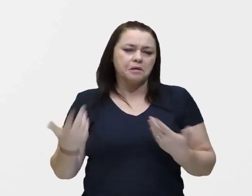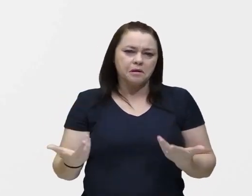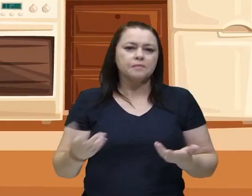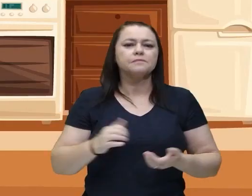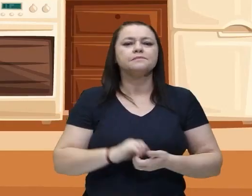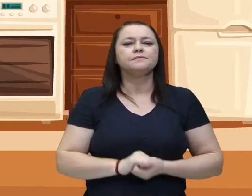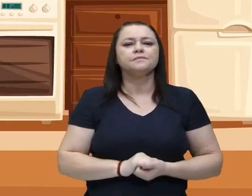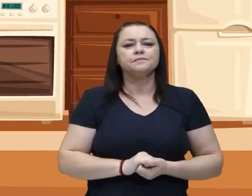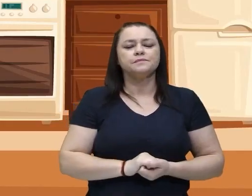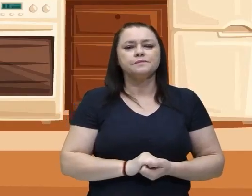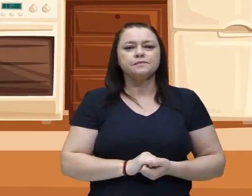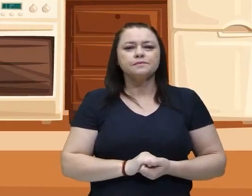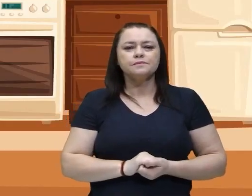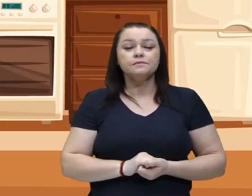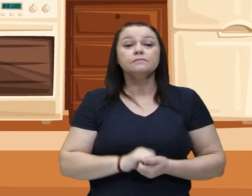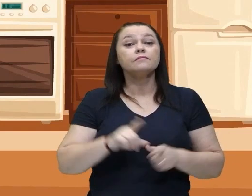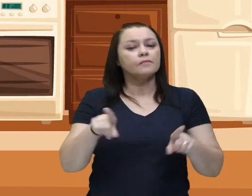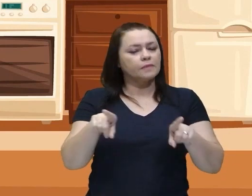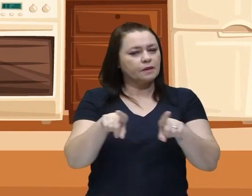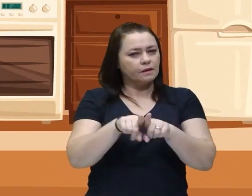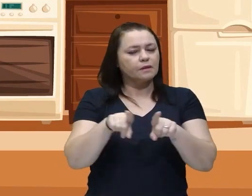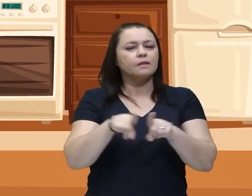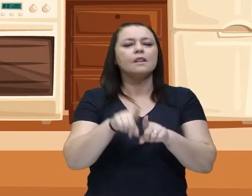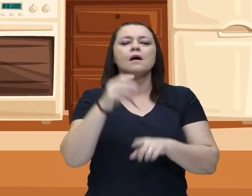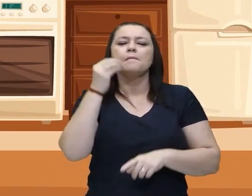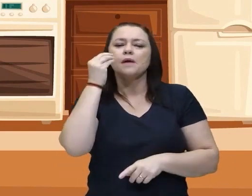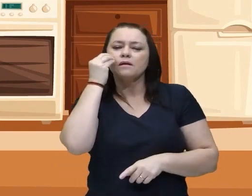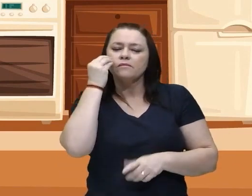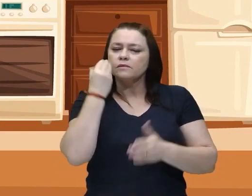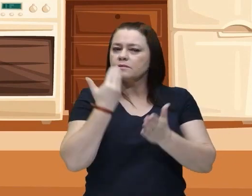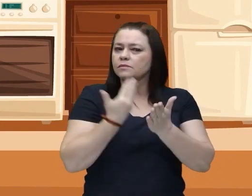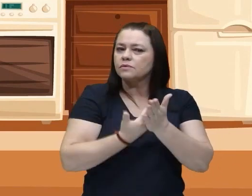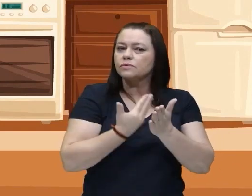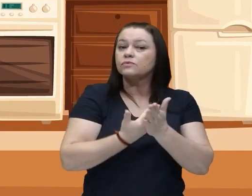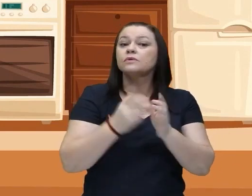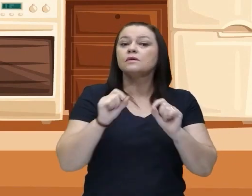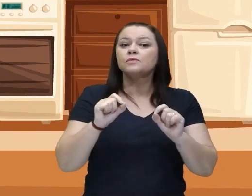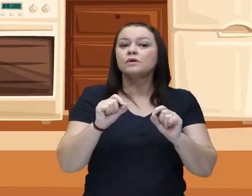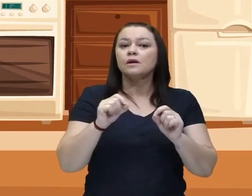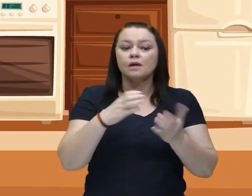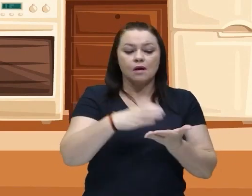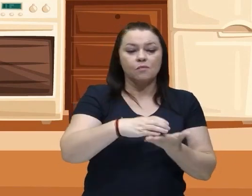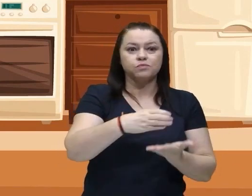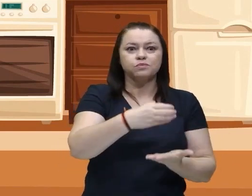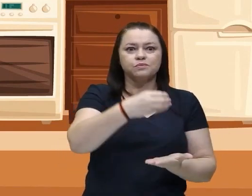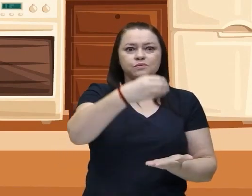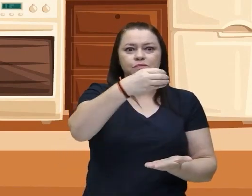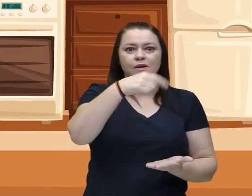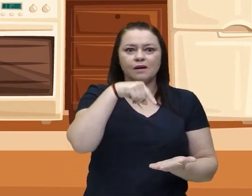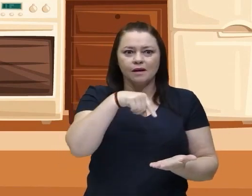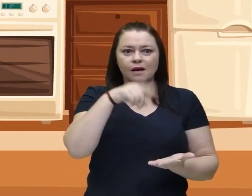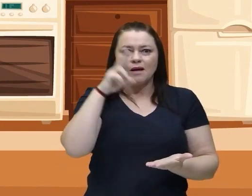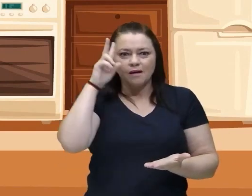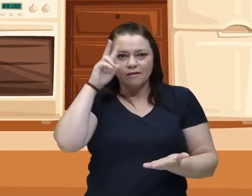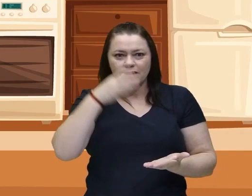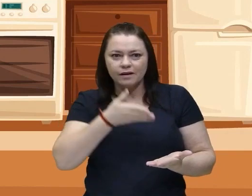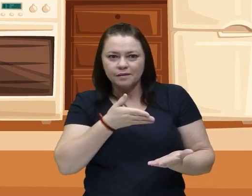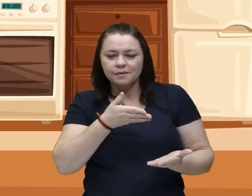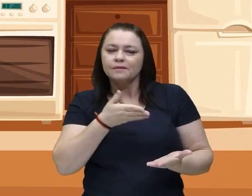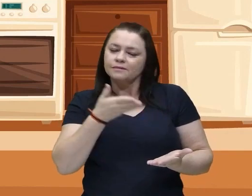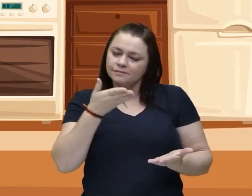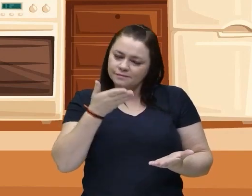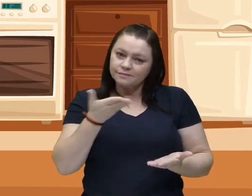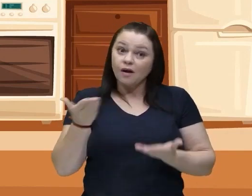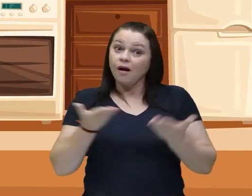aqui comigo. Mas também nós vimos o quê aqui na nossa cozinha? Que nós temos o quê? Uma garrafa aqui, né? Certo? Em cima da nossa mesa? Muito bem, olha